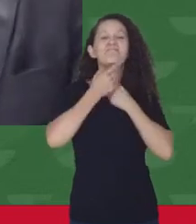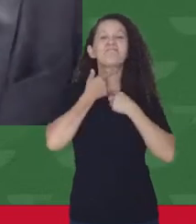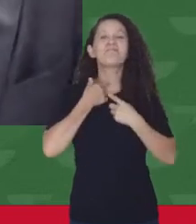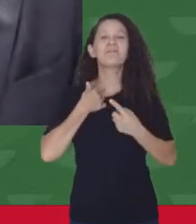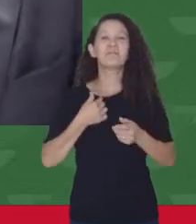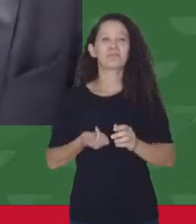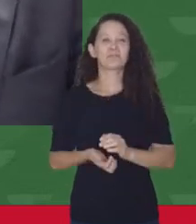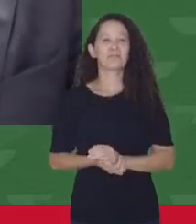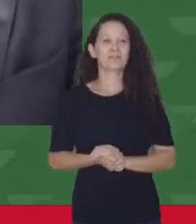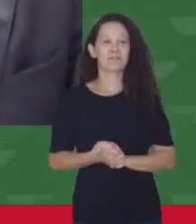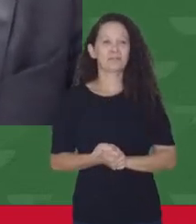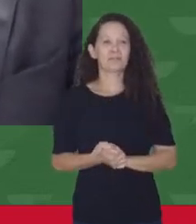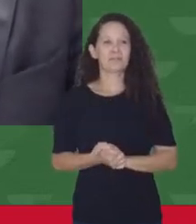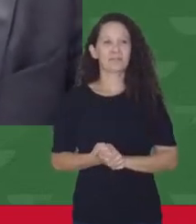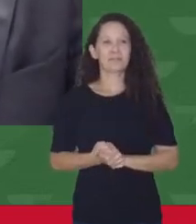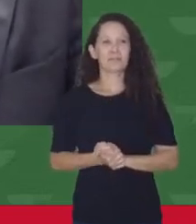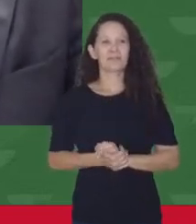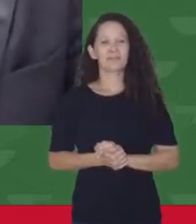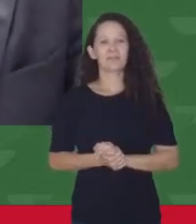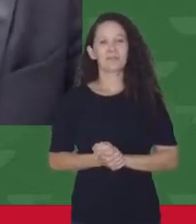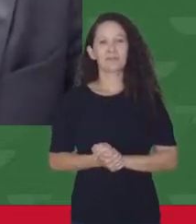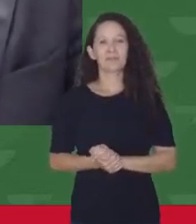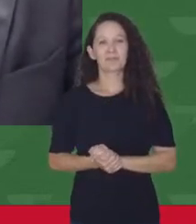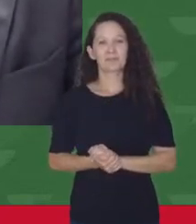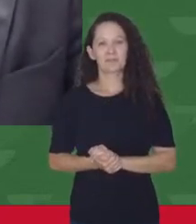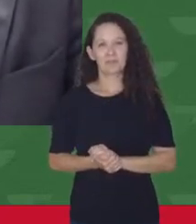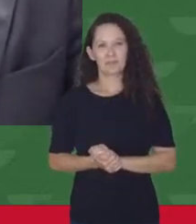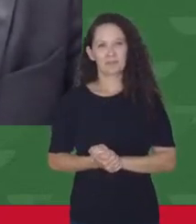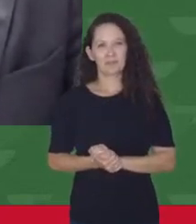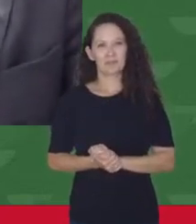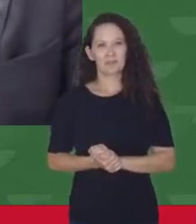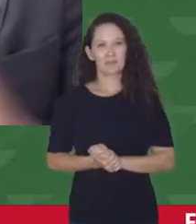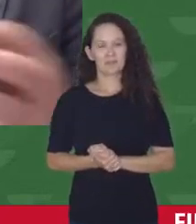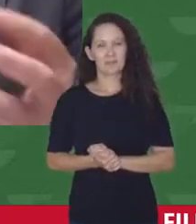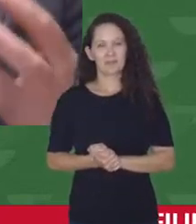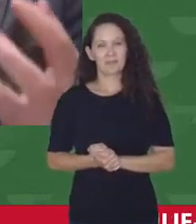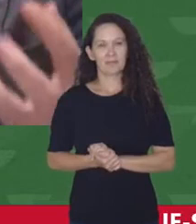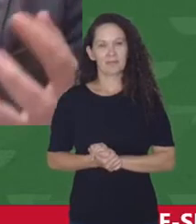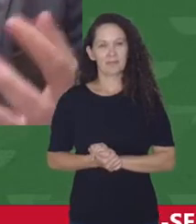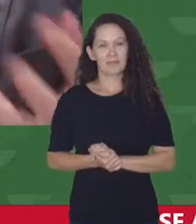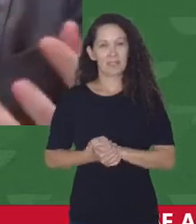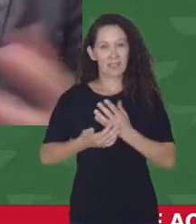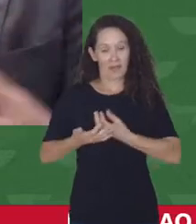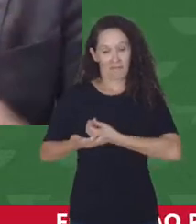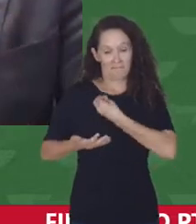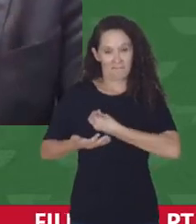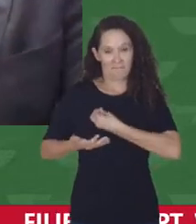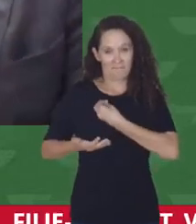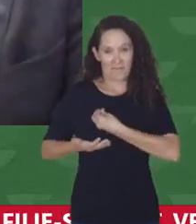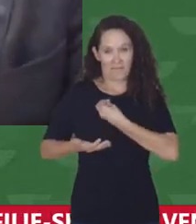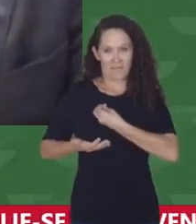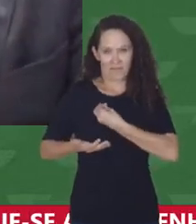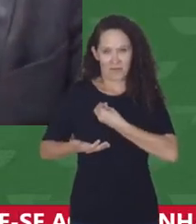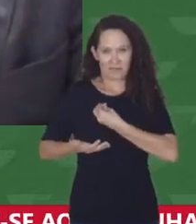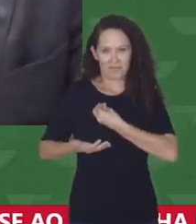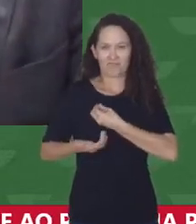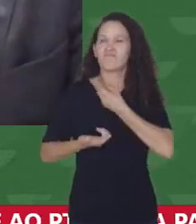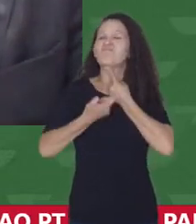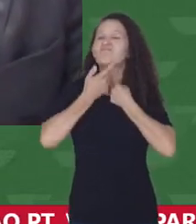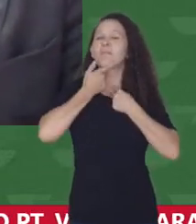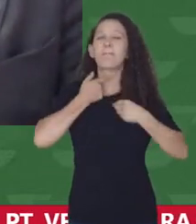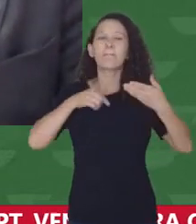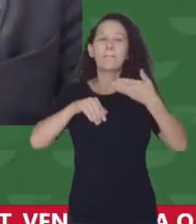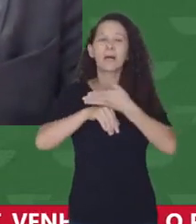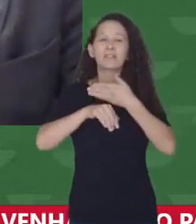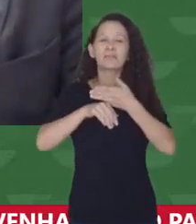Guilherme, olha como o nosso legado, muito bem colocado por você, ele está presente, ele está vivo. É a partir